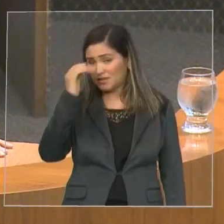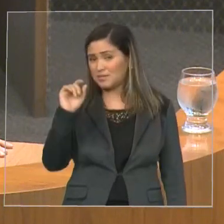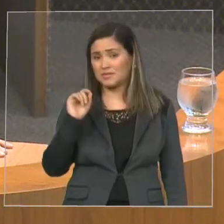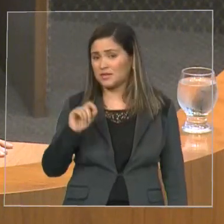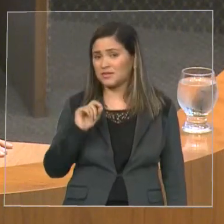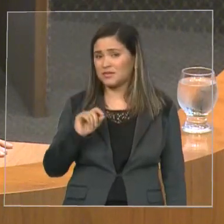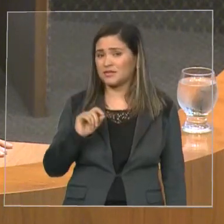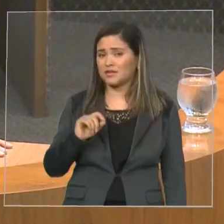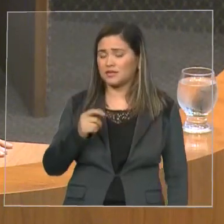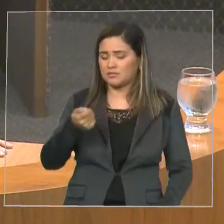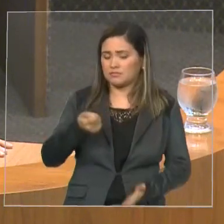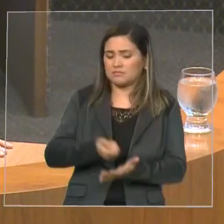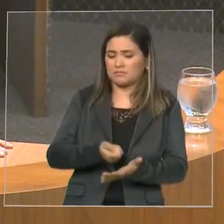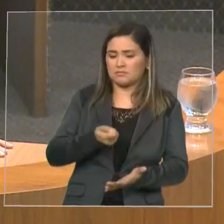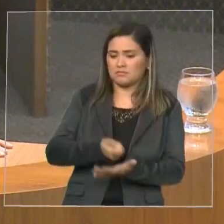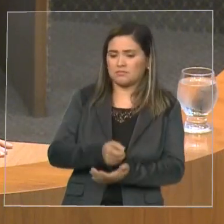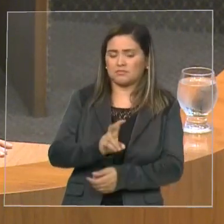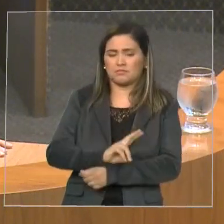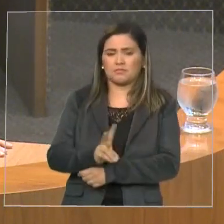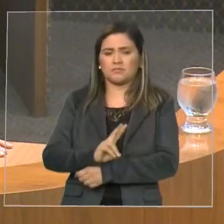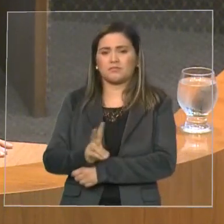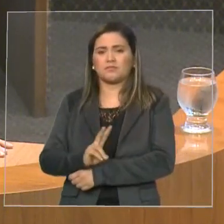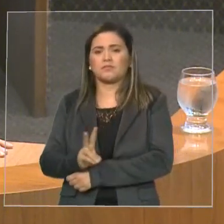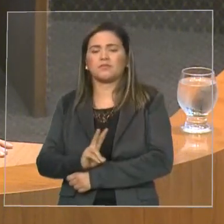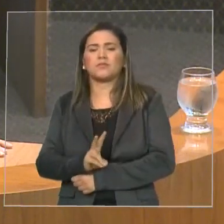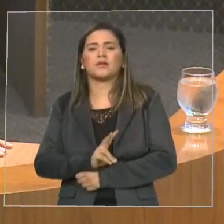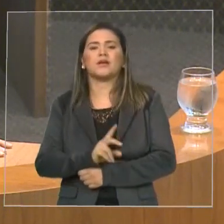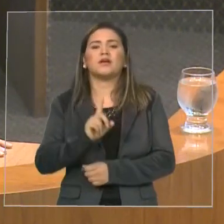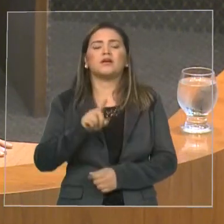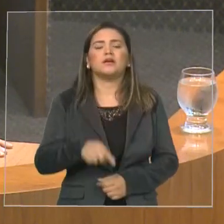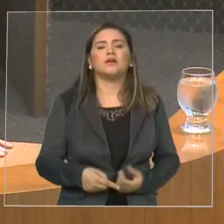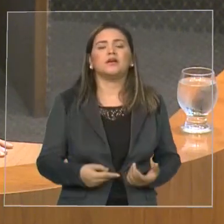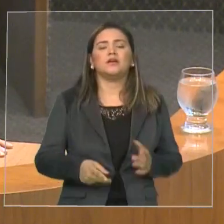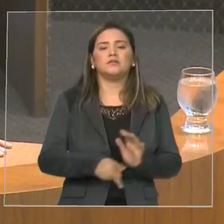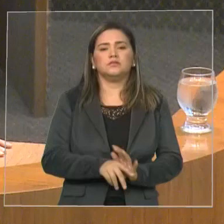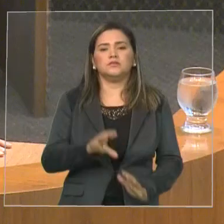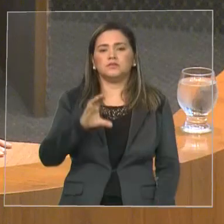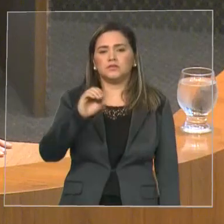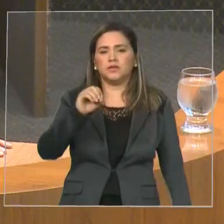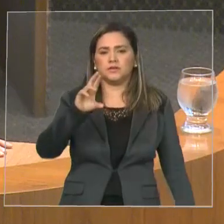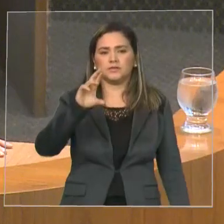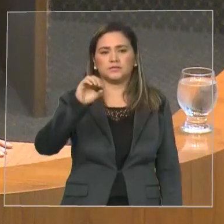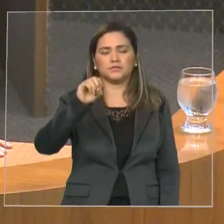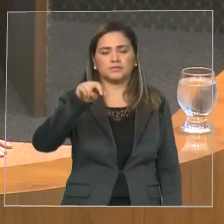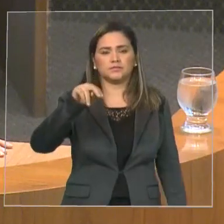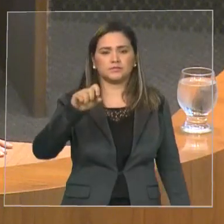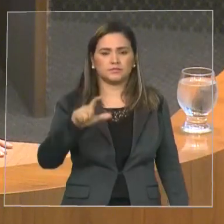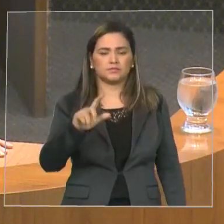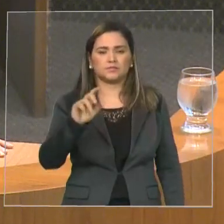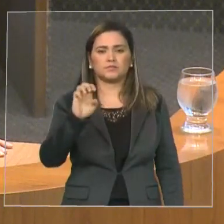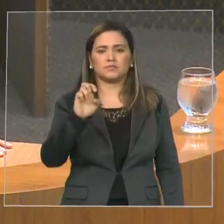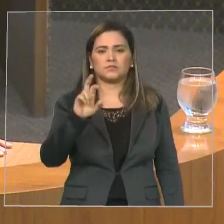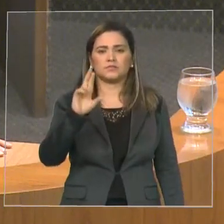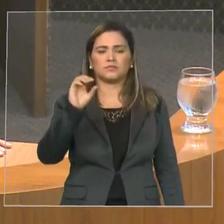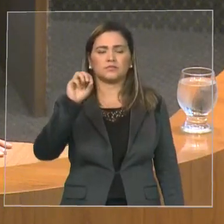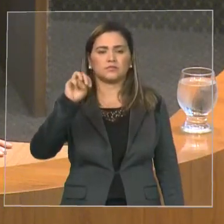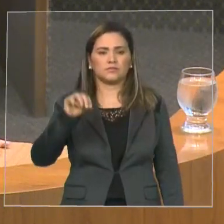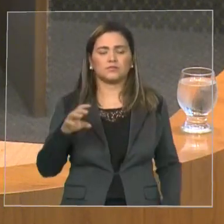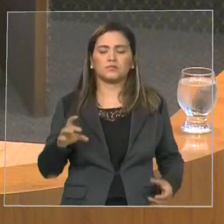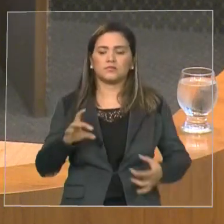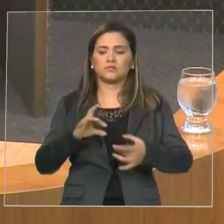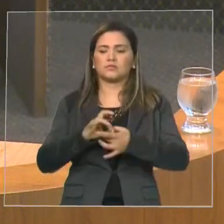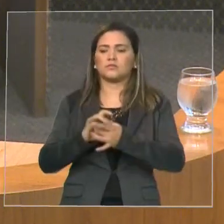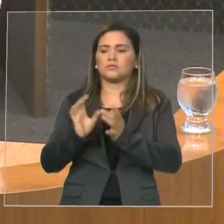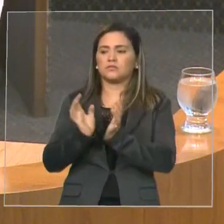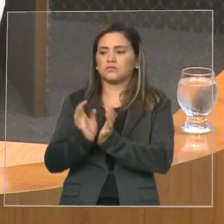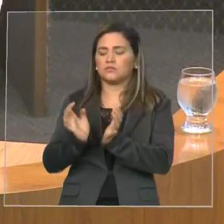estava sendo feita através do coronel Heron, filiado do PCdoB, do partido do governador,